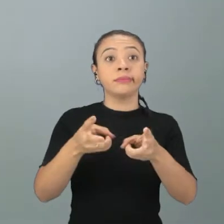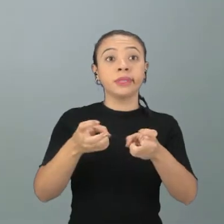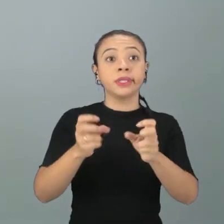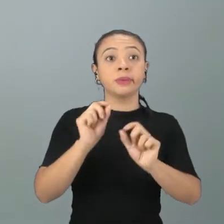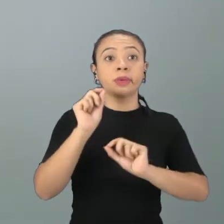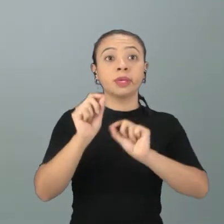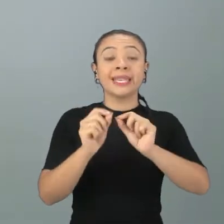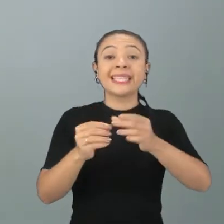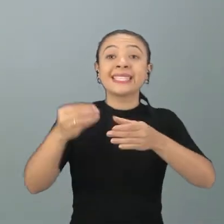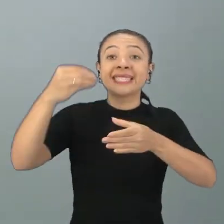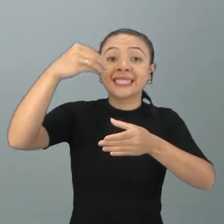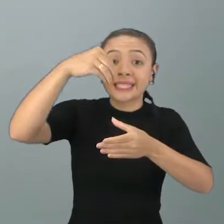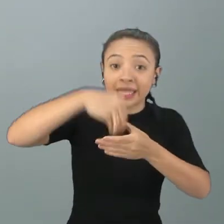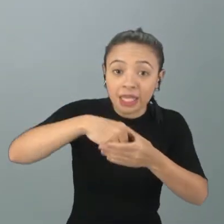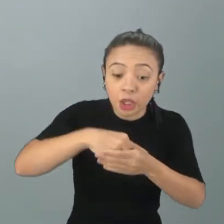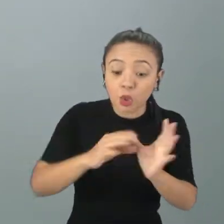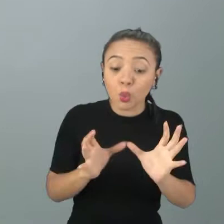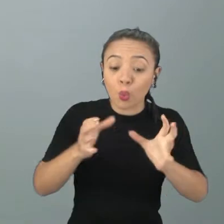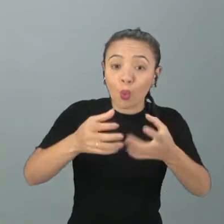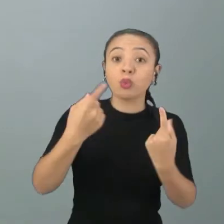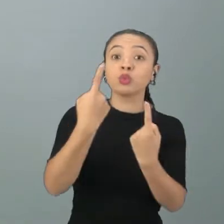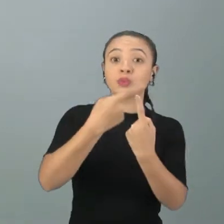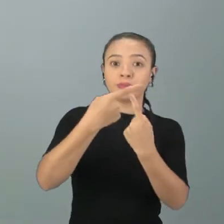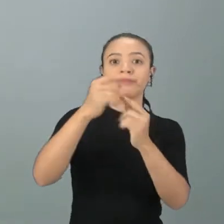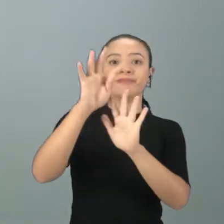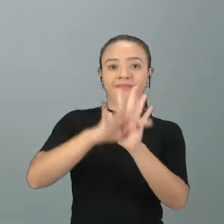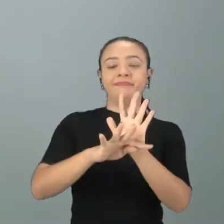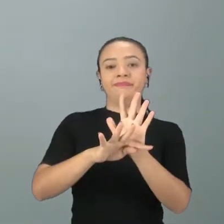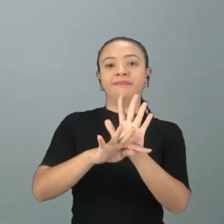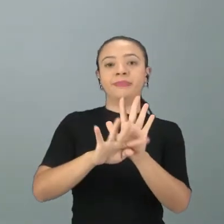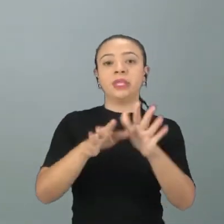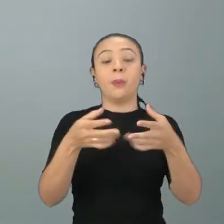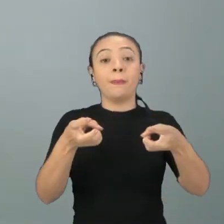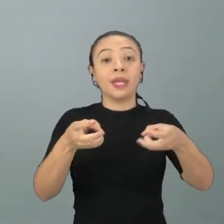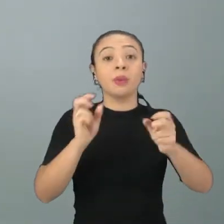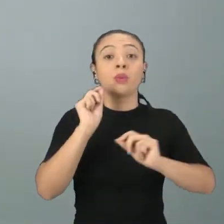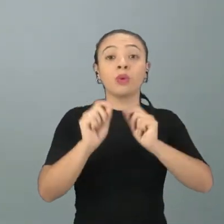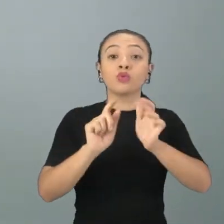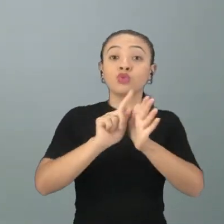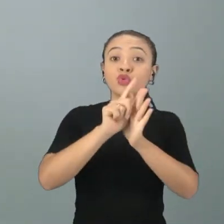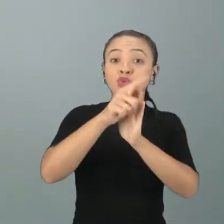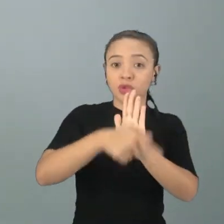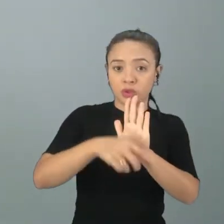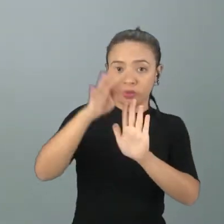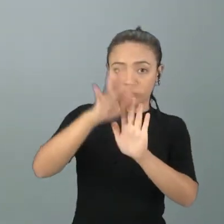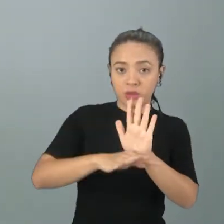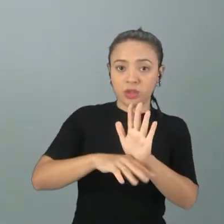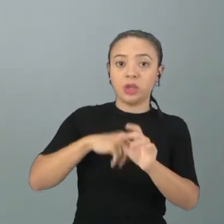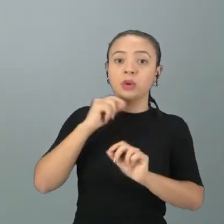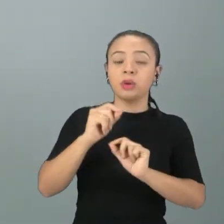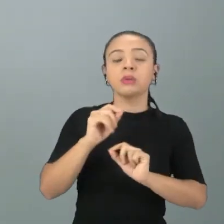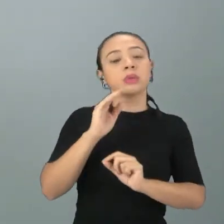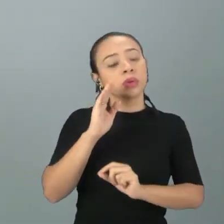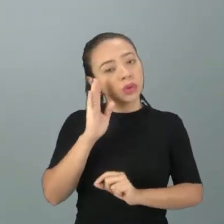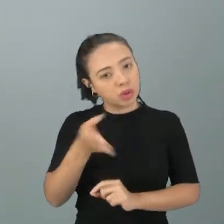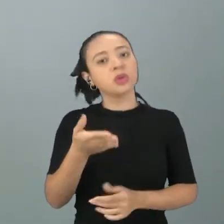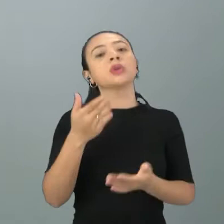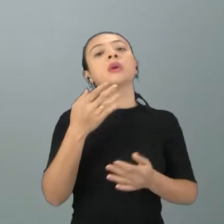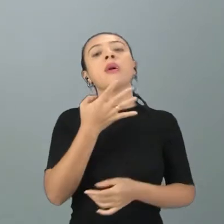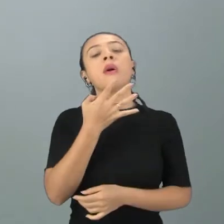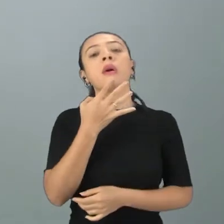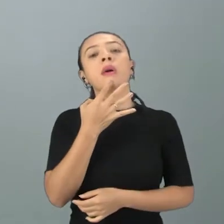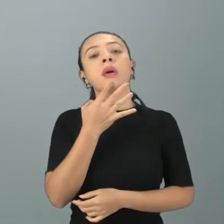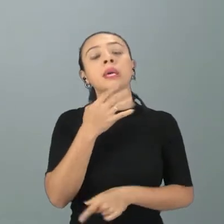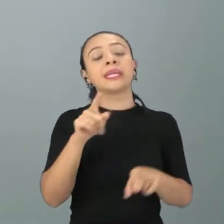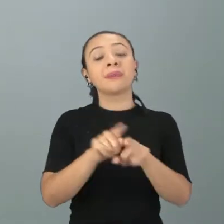estão dentro dos tipos textuais. Percebam que os gêneros textuais são aqueles textos que nós já conhecemos e que eles